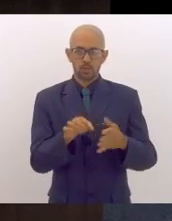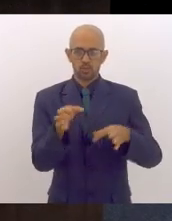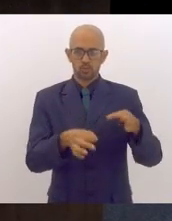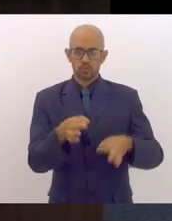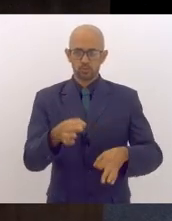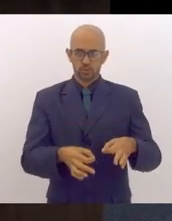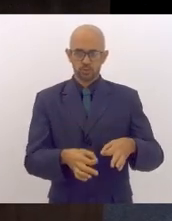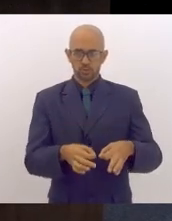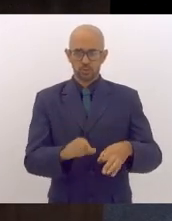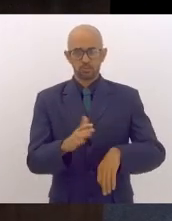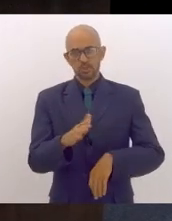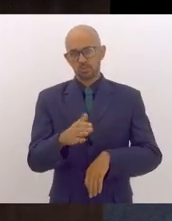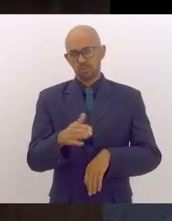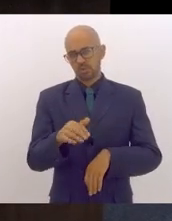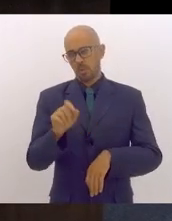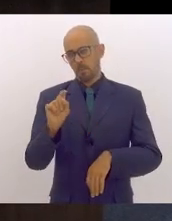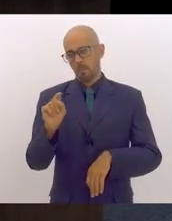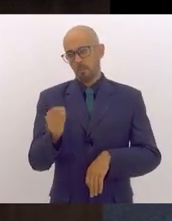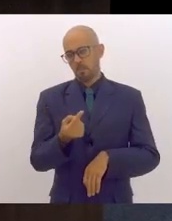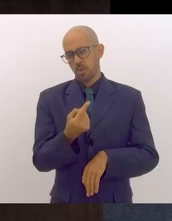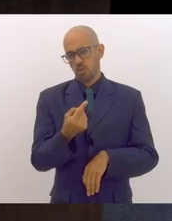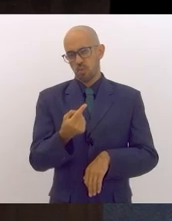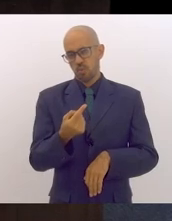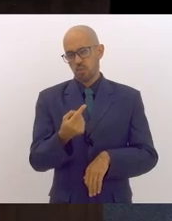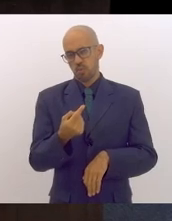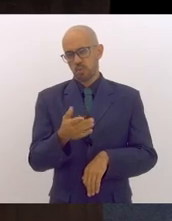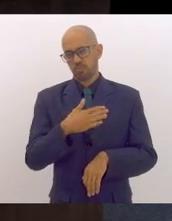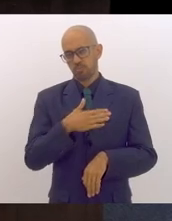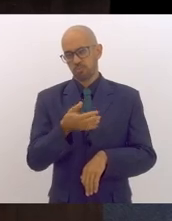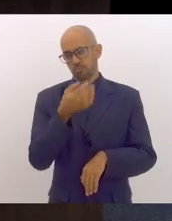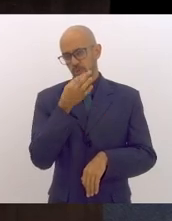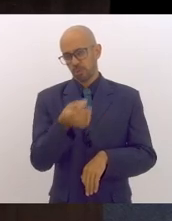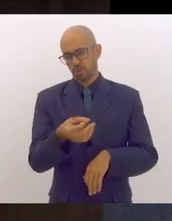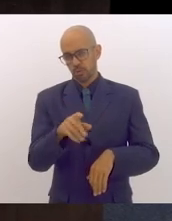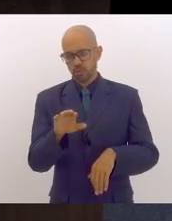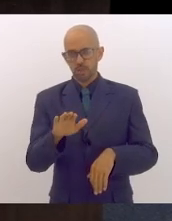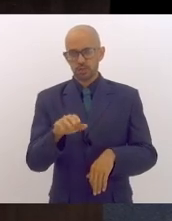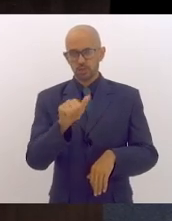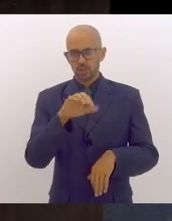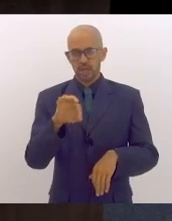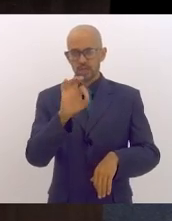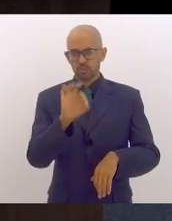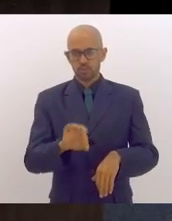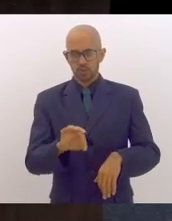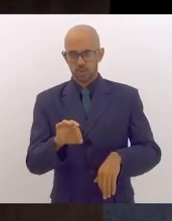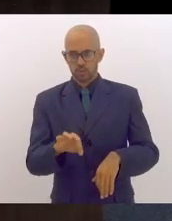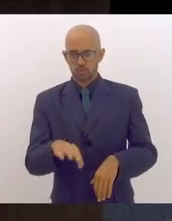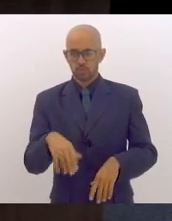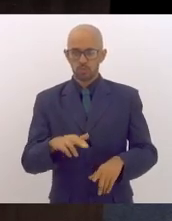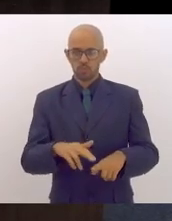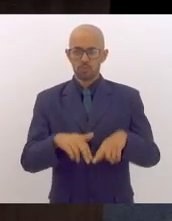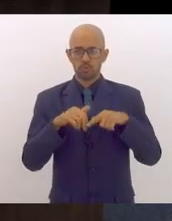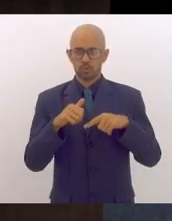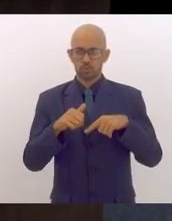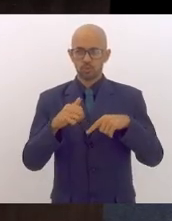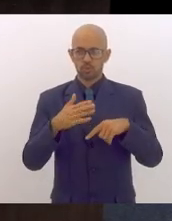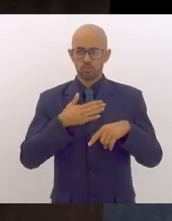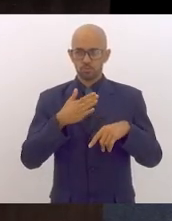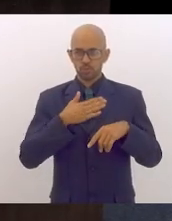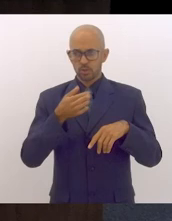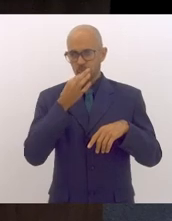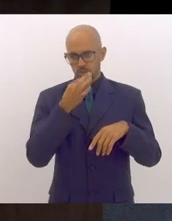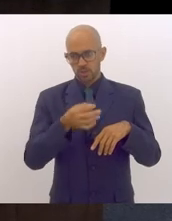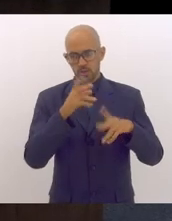1.000 magistrados, me parece que o percentual adequado é de 10%. Por isso, o meu parecer é similar ao